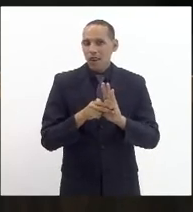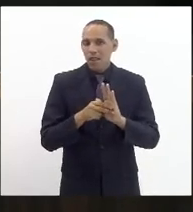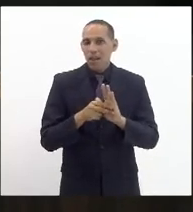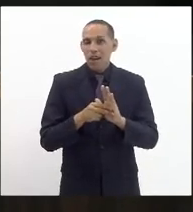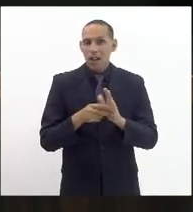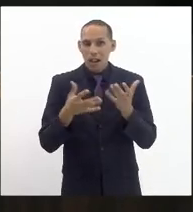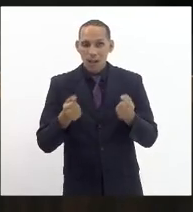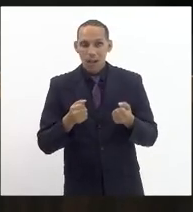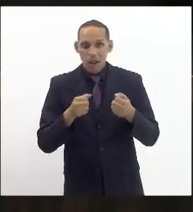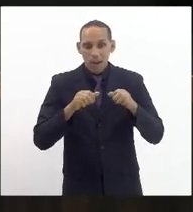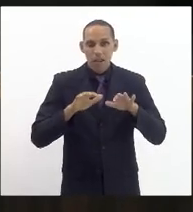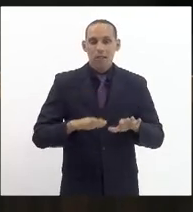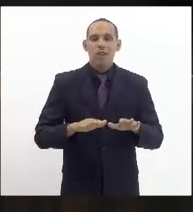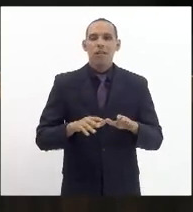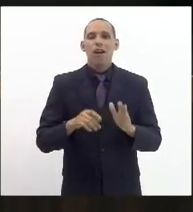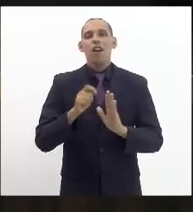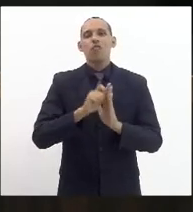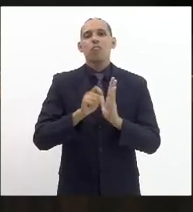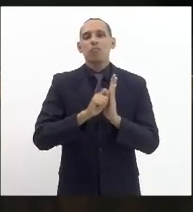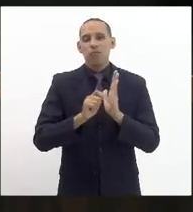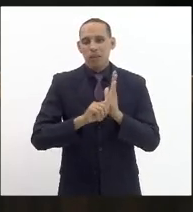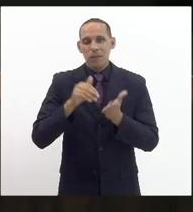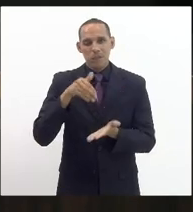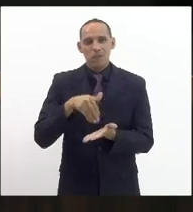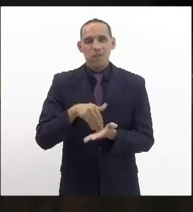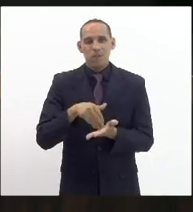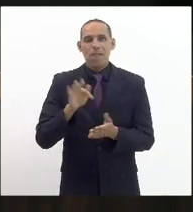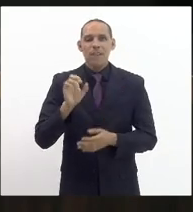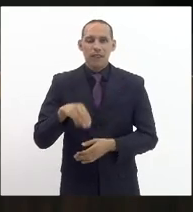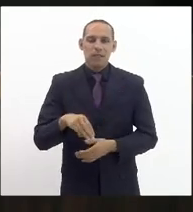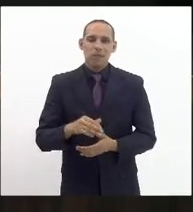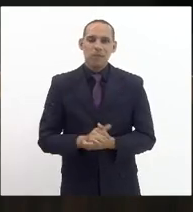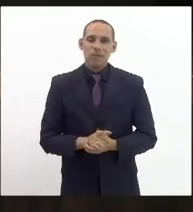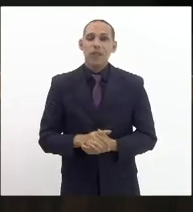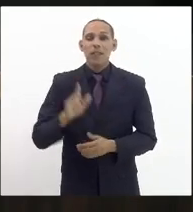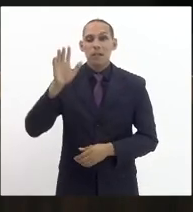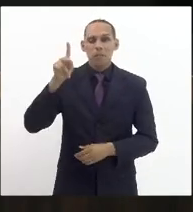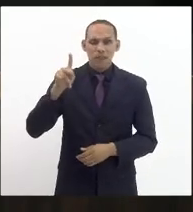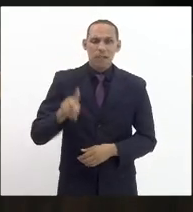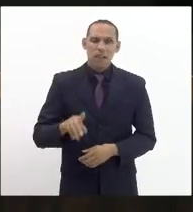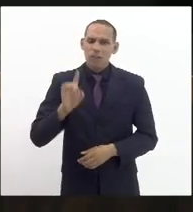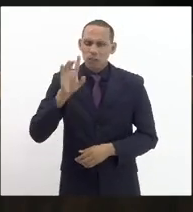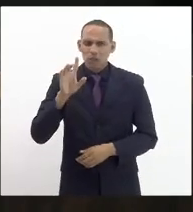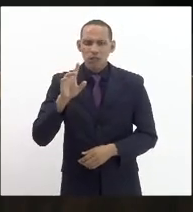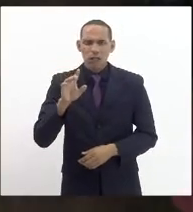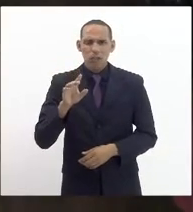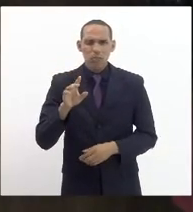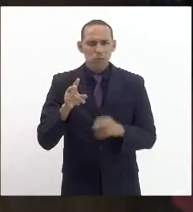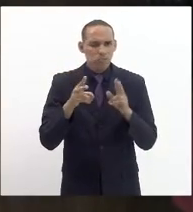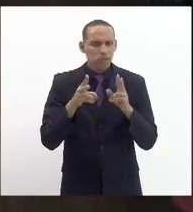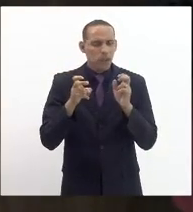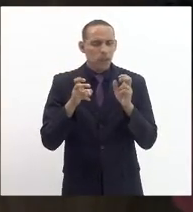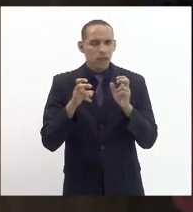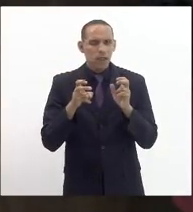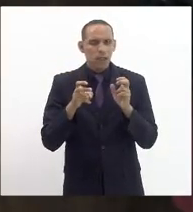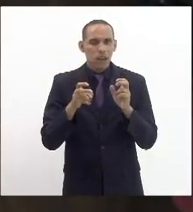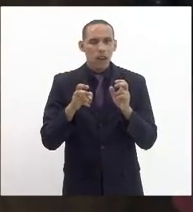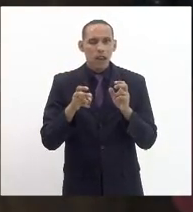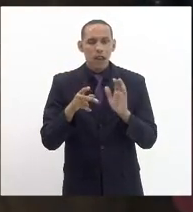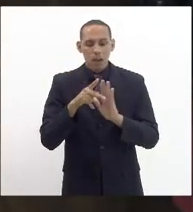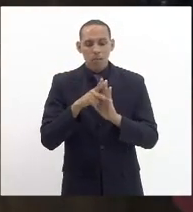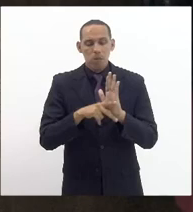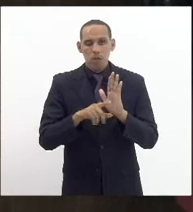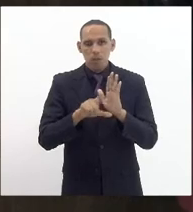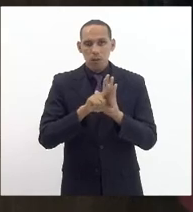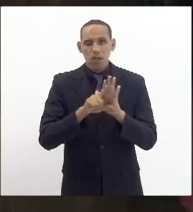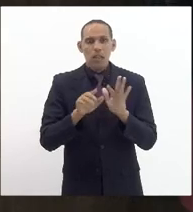aprovado. Vai a redação do final, perdão. Senhor presidente, só para observar que esse projeto de lei é simples,